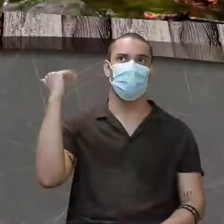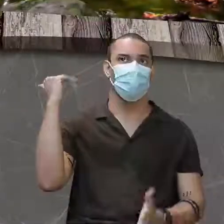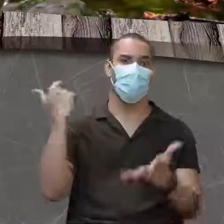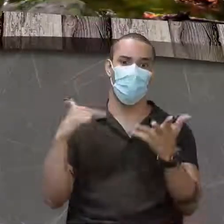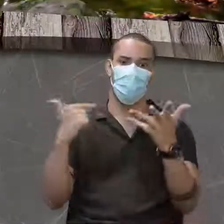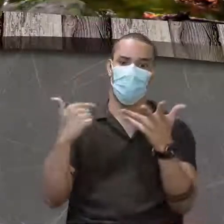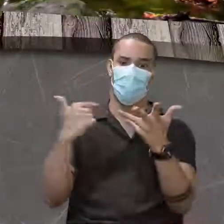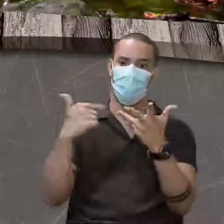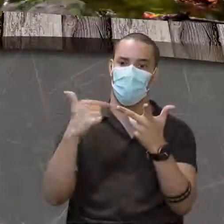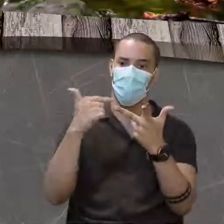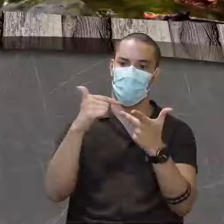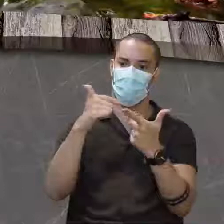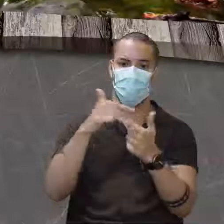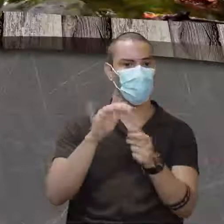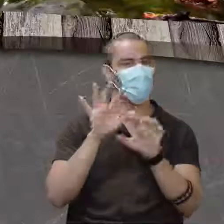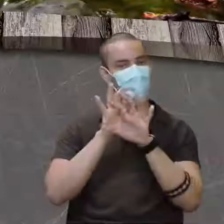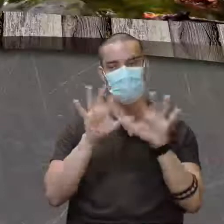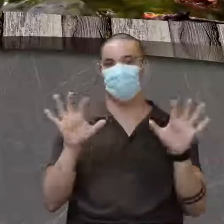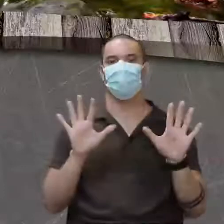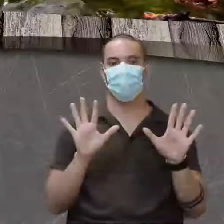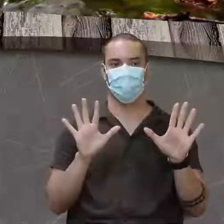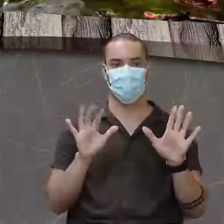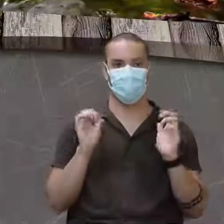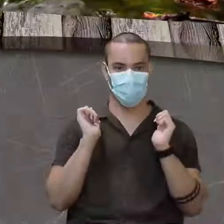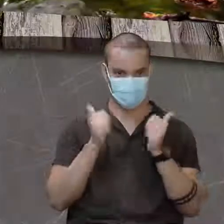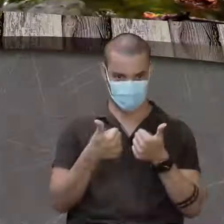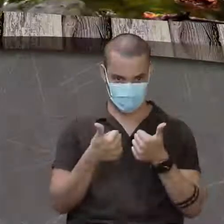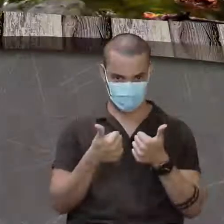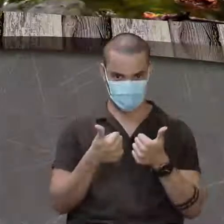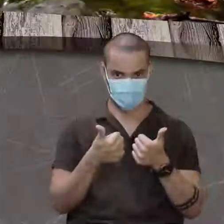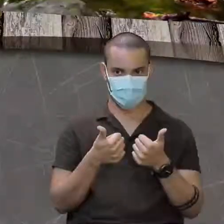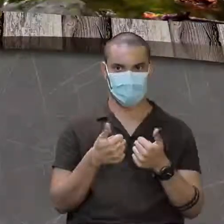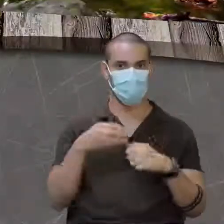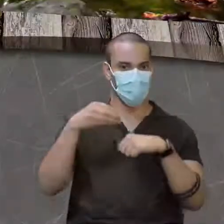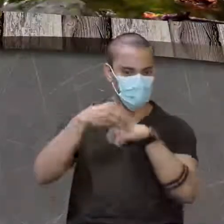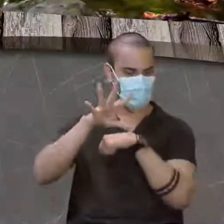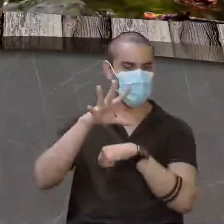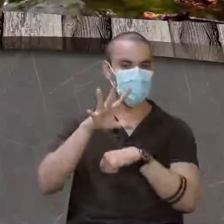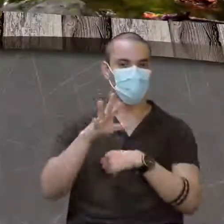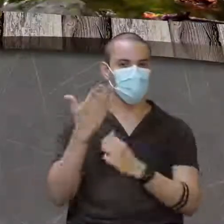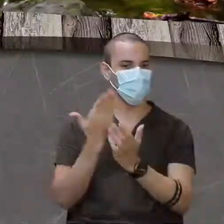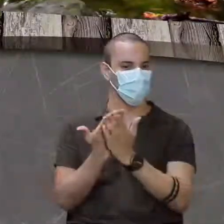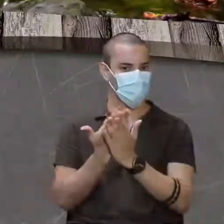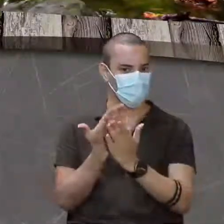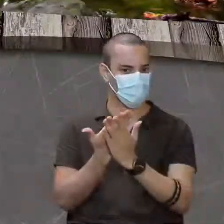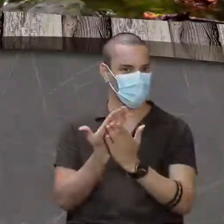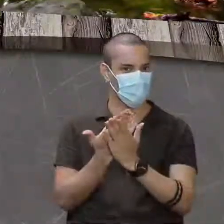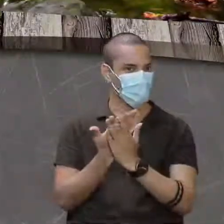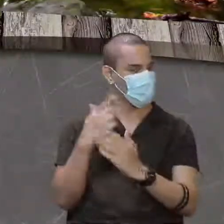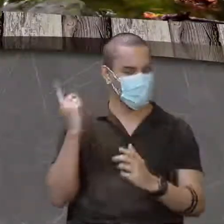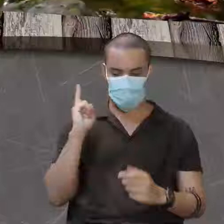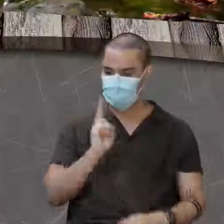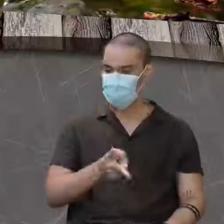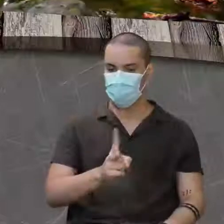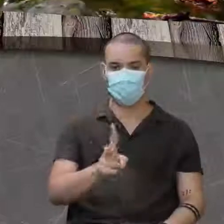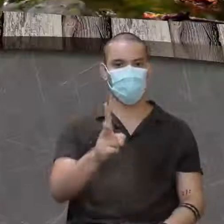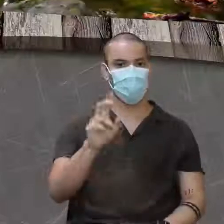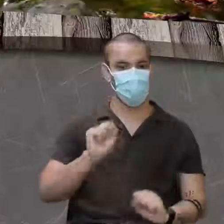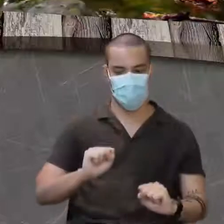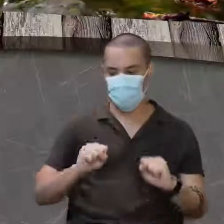mais. Tá? Então, fica a dica aí. Estudar nunca é demais. Sempre você